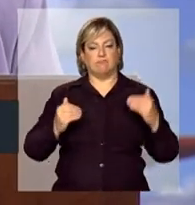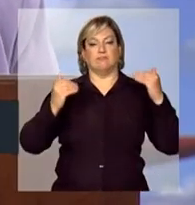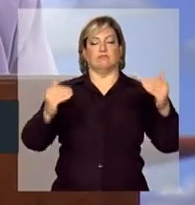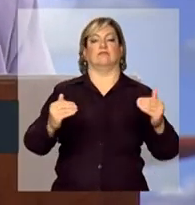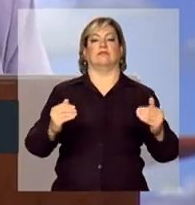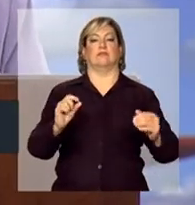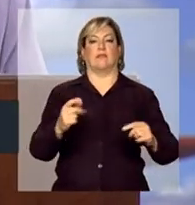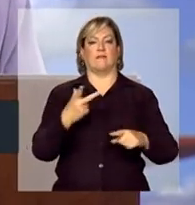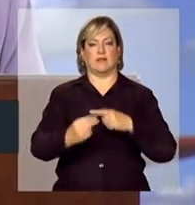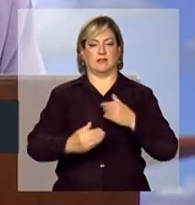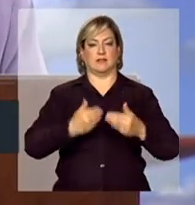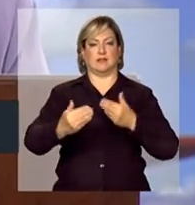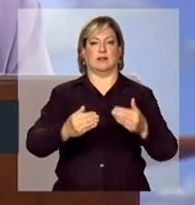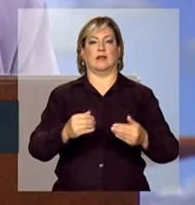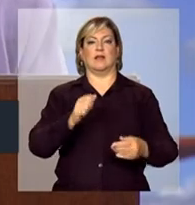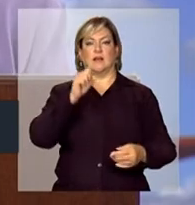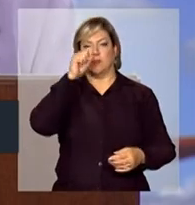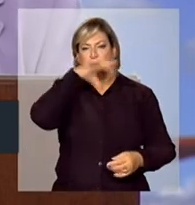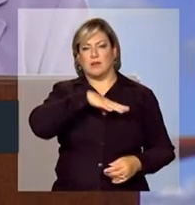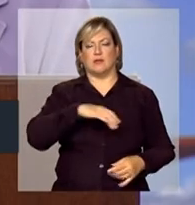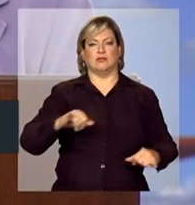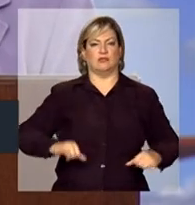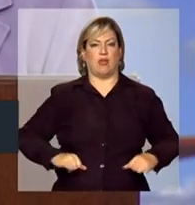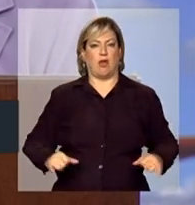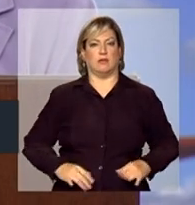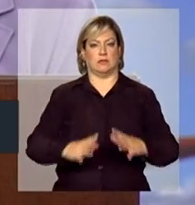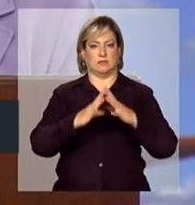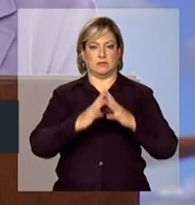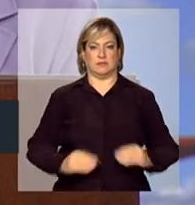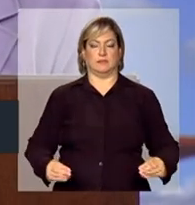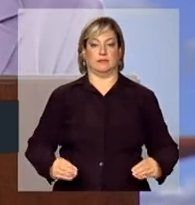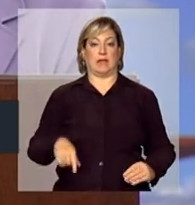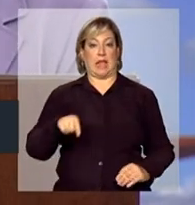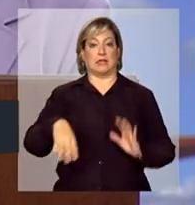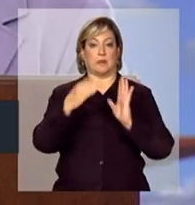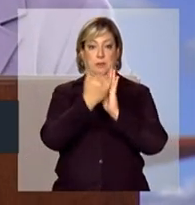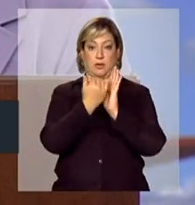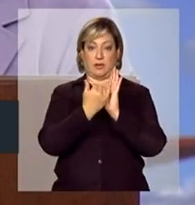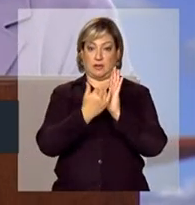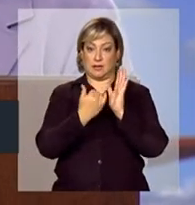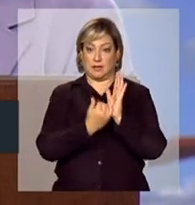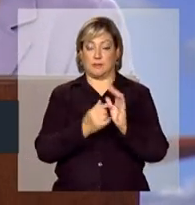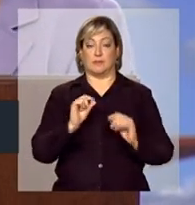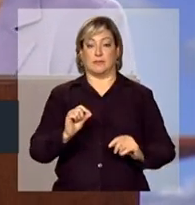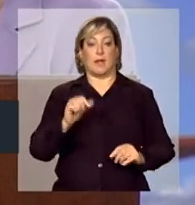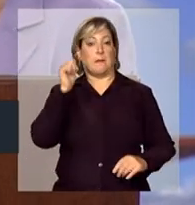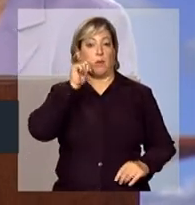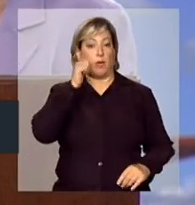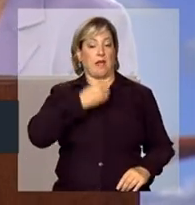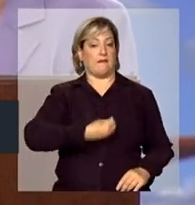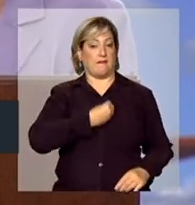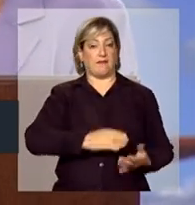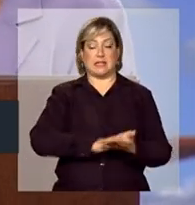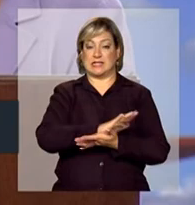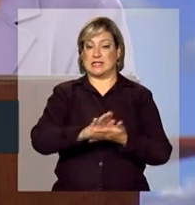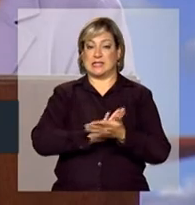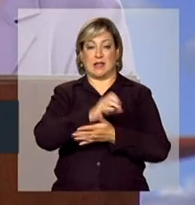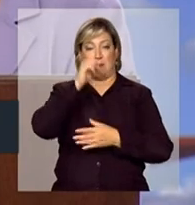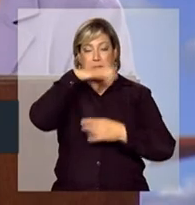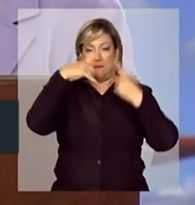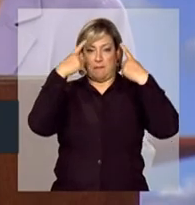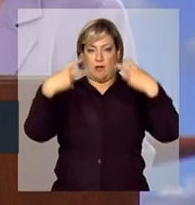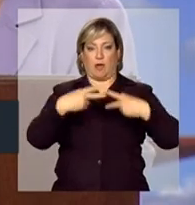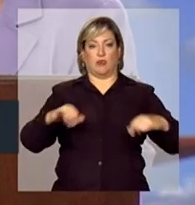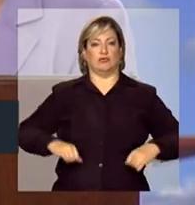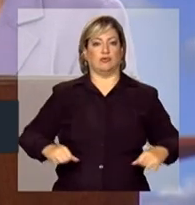do ciclo da violência o programa mulher viver sem violência e é